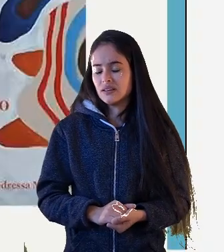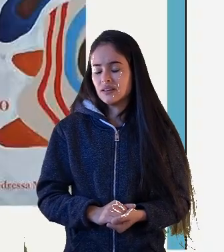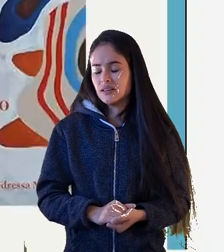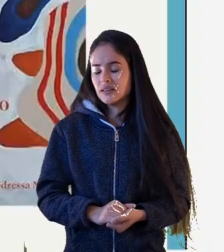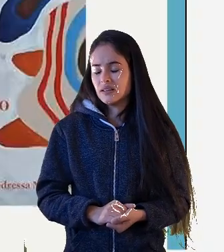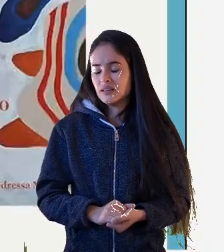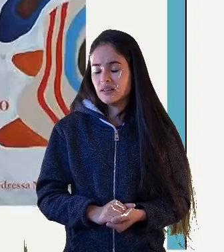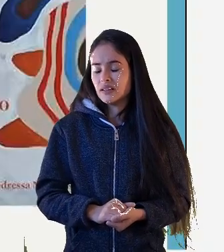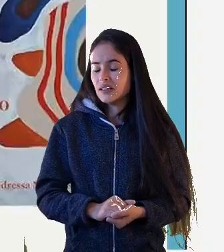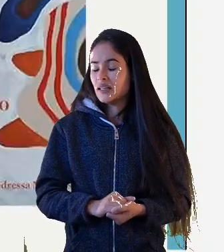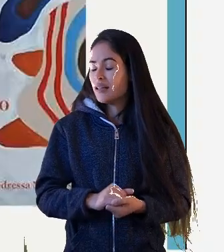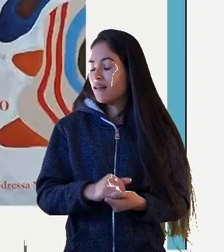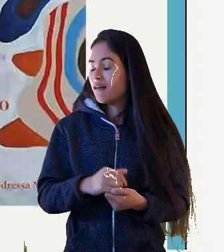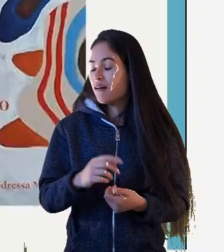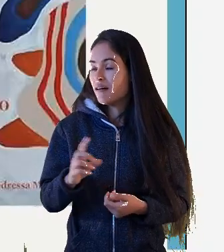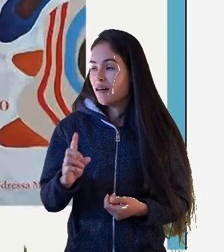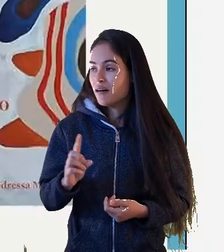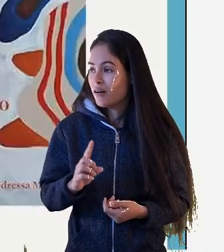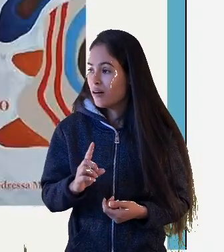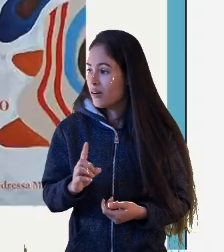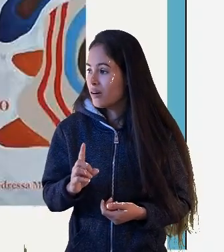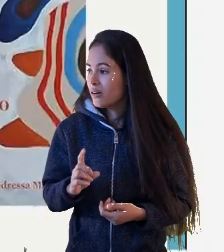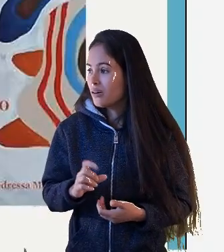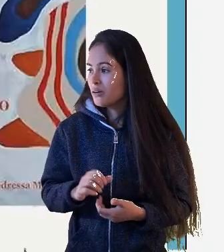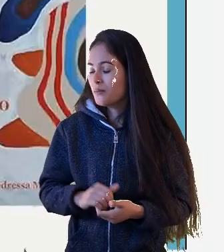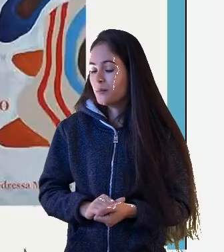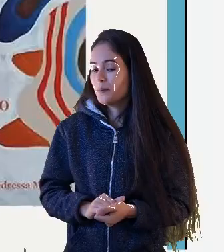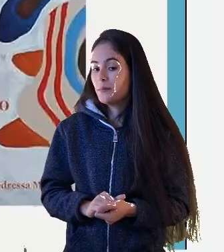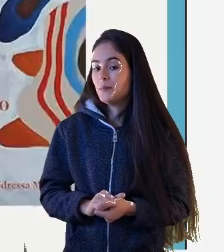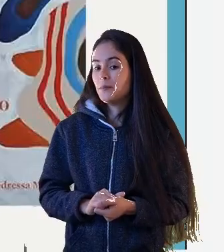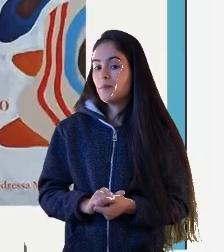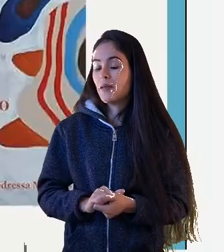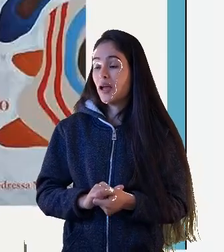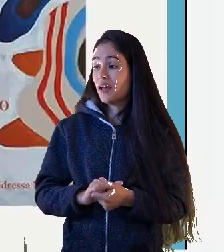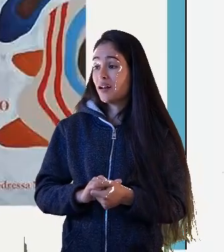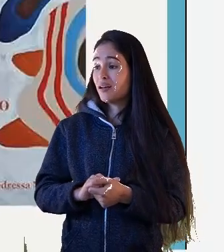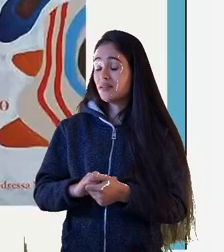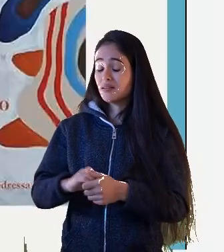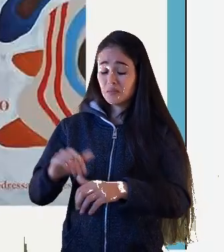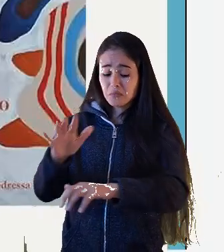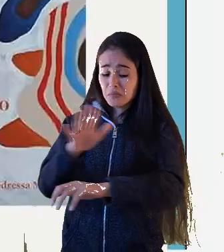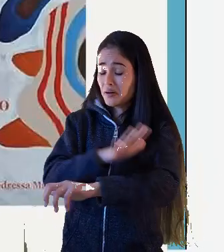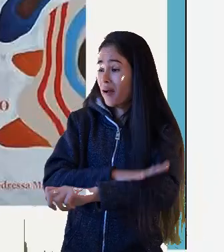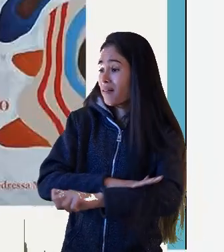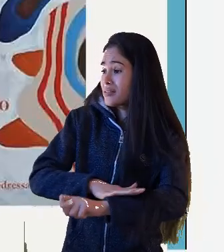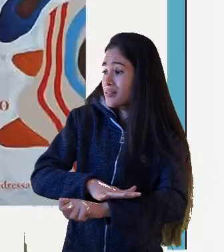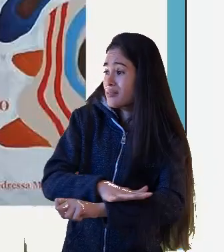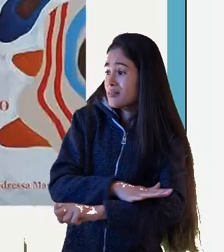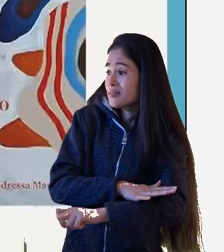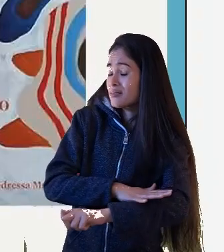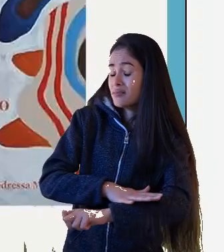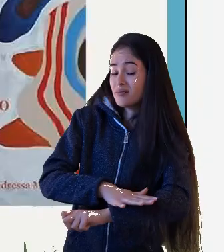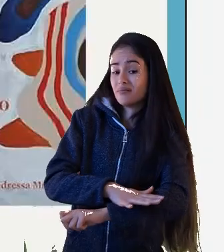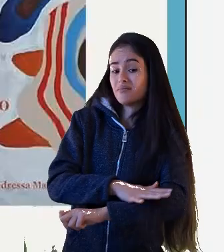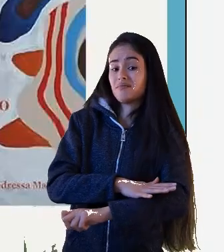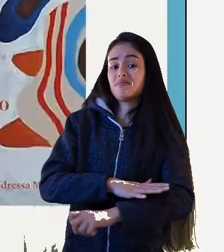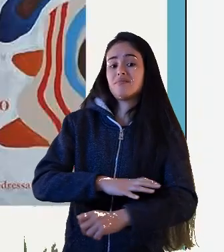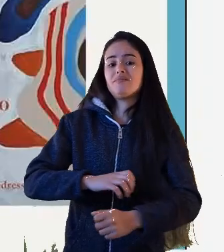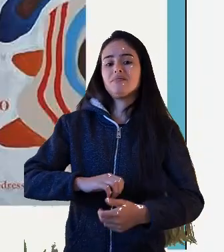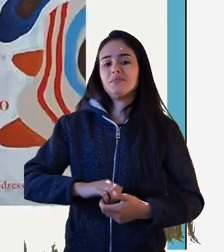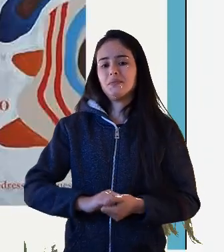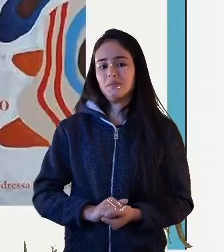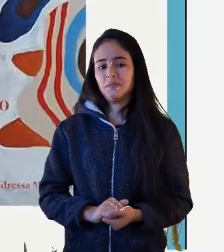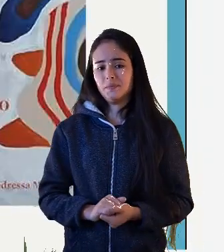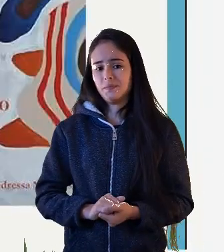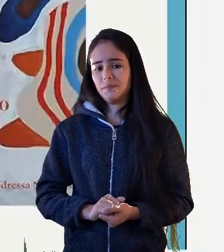pelo livro O Avesso da Pele, né, que foi bastante famoso, infelizmente, porque foi censurado,